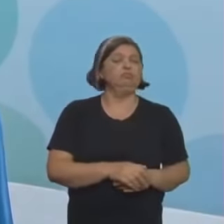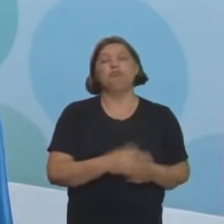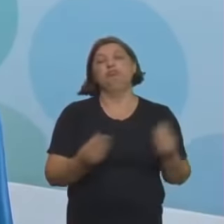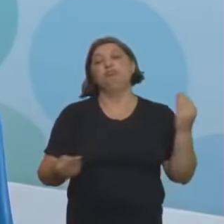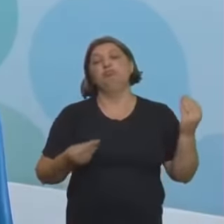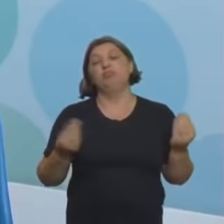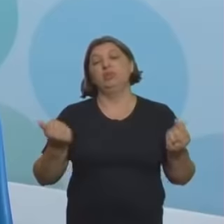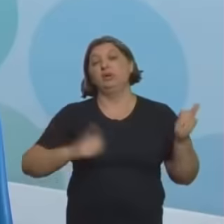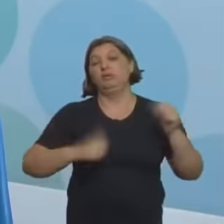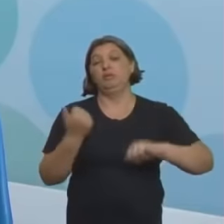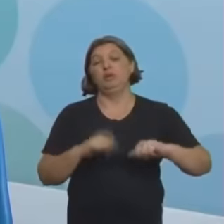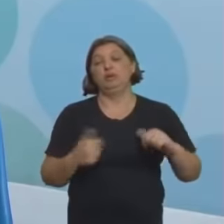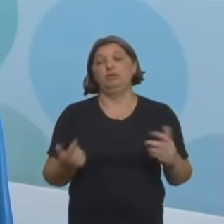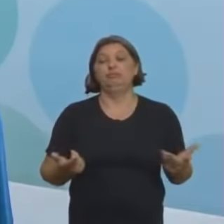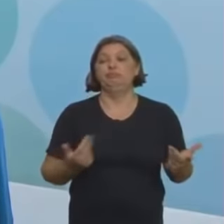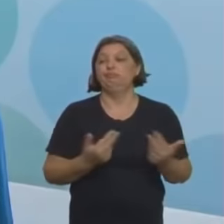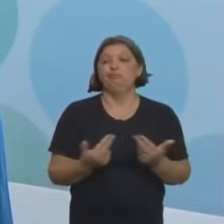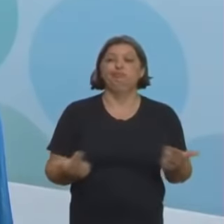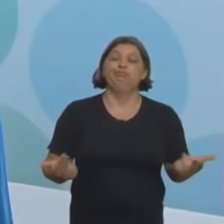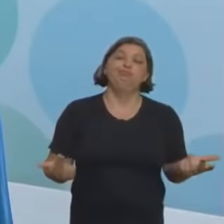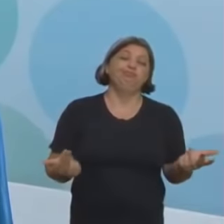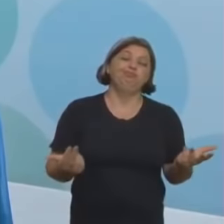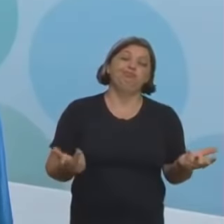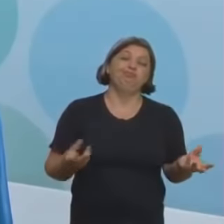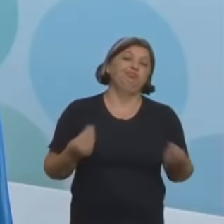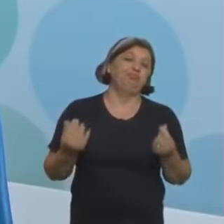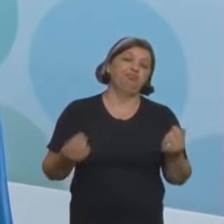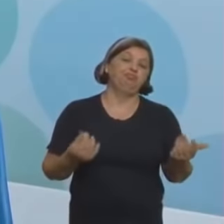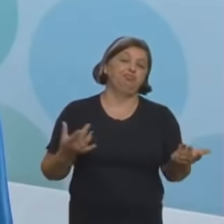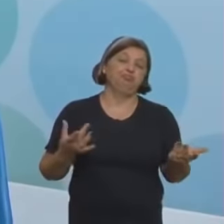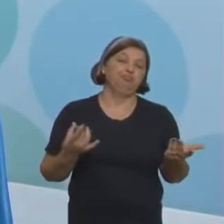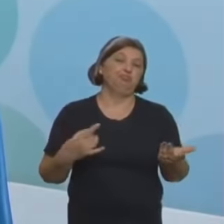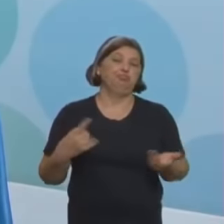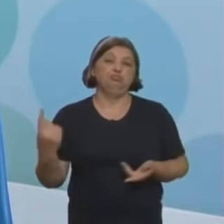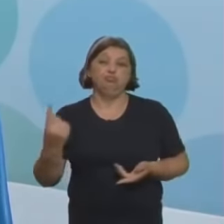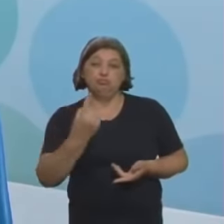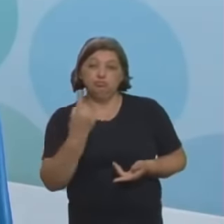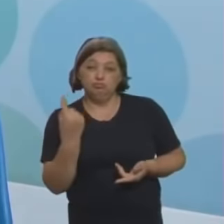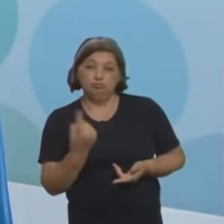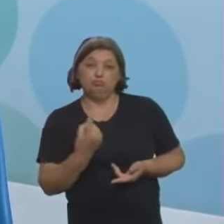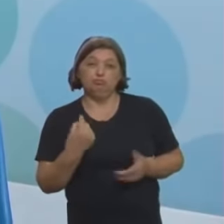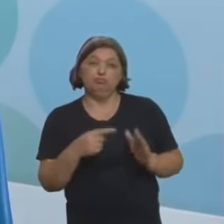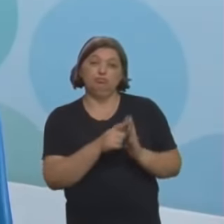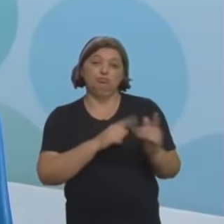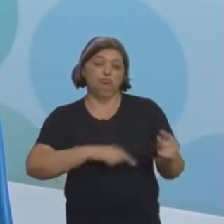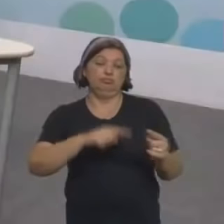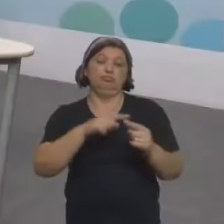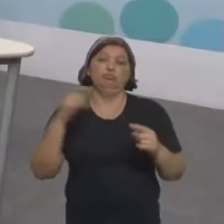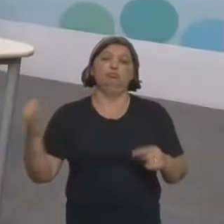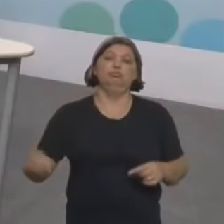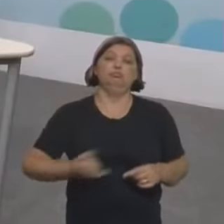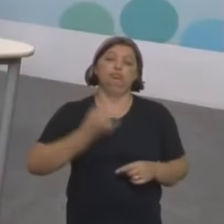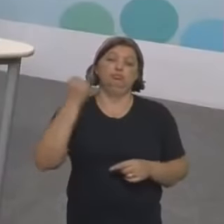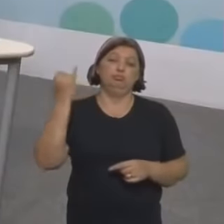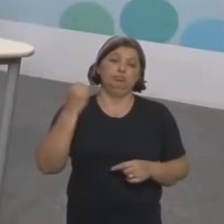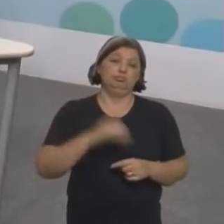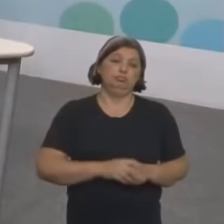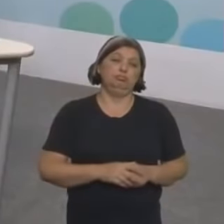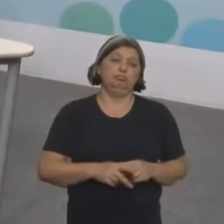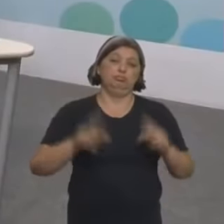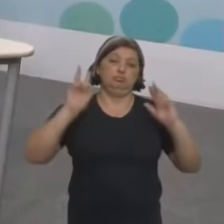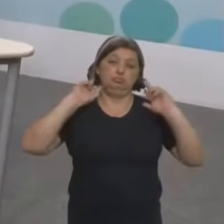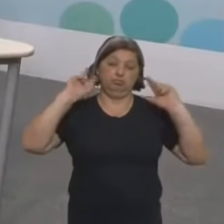que seja que é tão singular e subjetivo, né? Quanto um ser